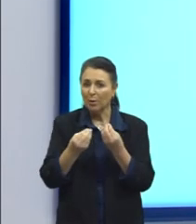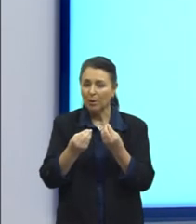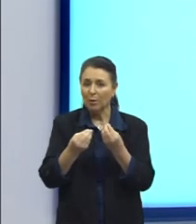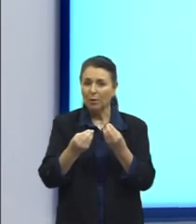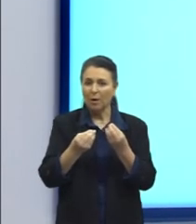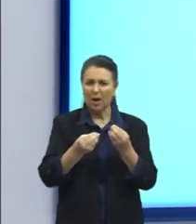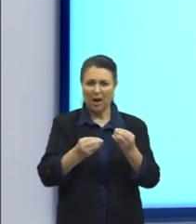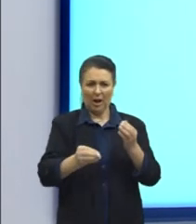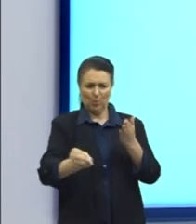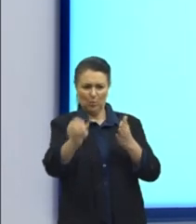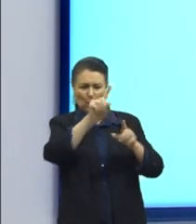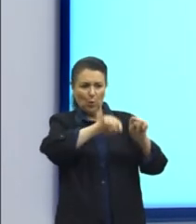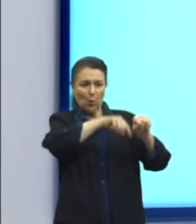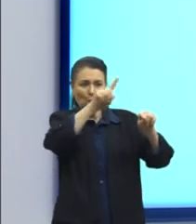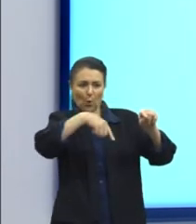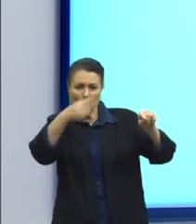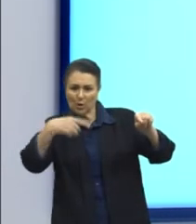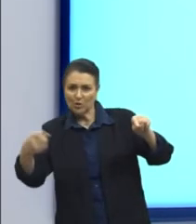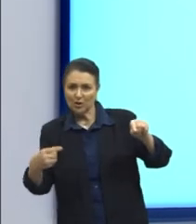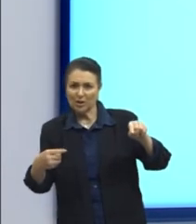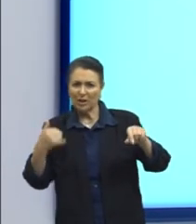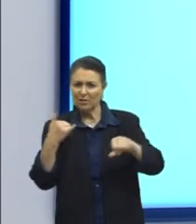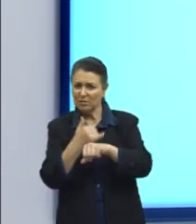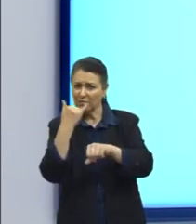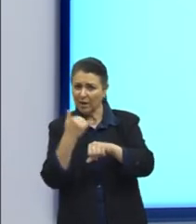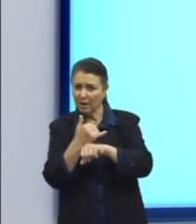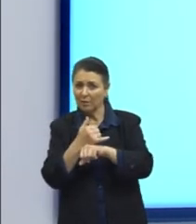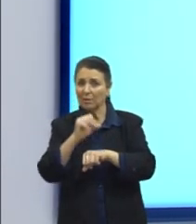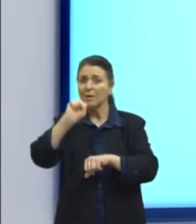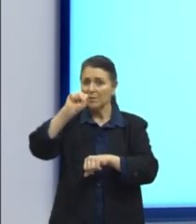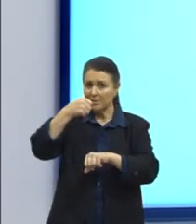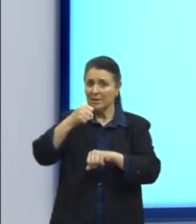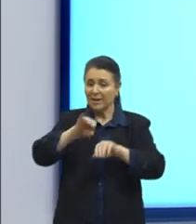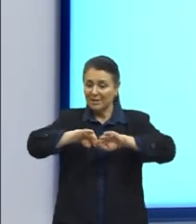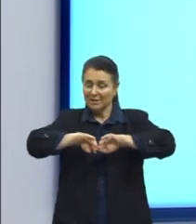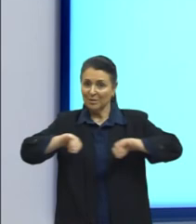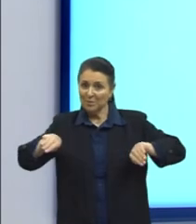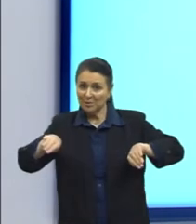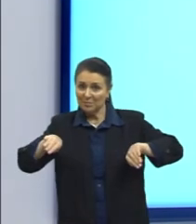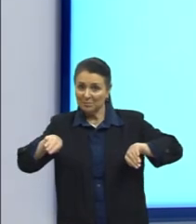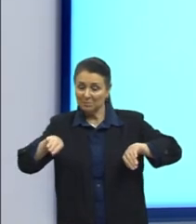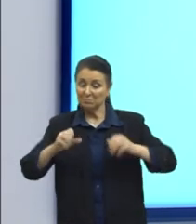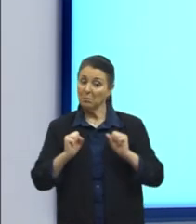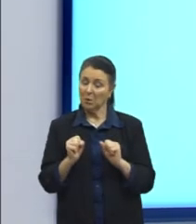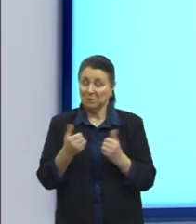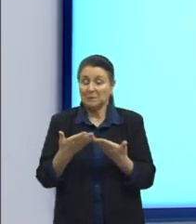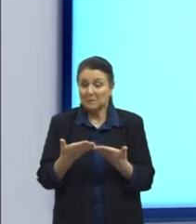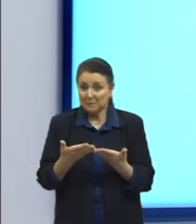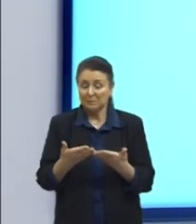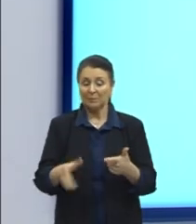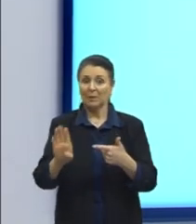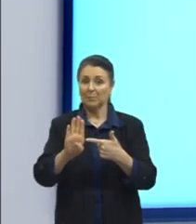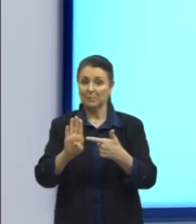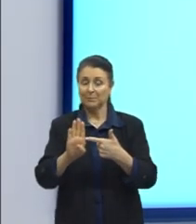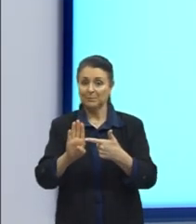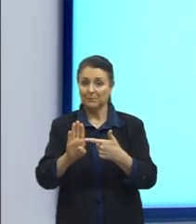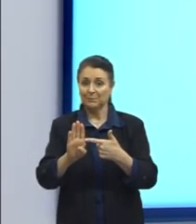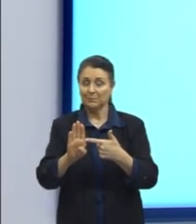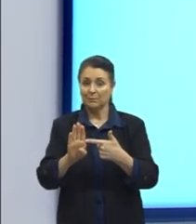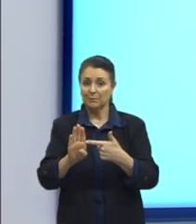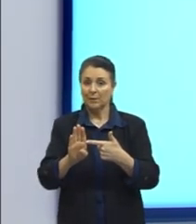Cortina de Ferro e a gente viu que sim né foi a Cortina de Ferro que separou ambas então talvez seja essa B